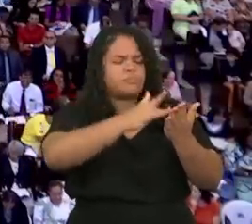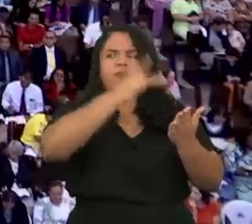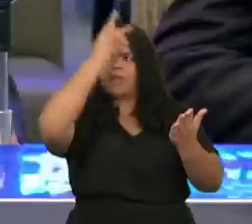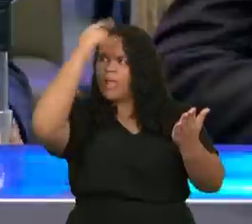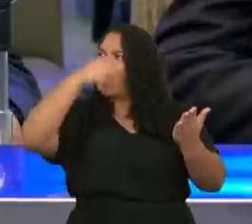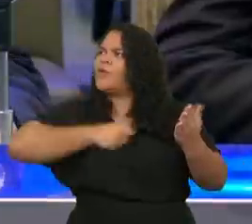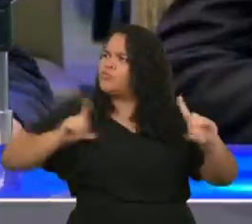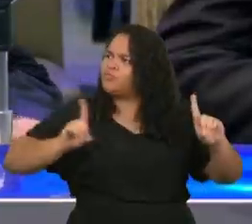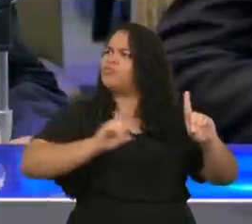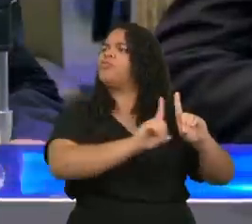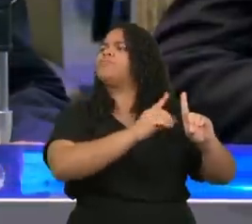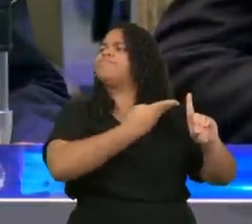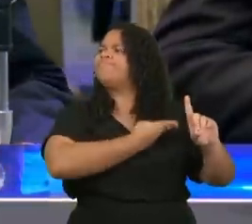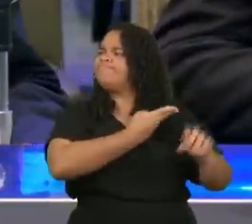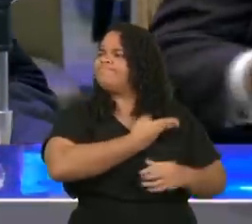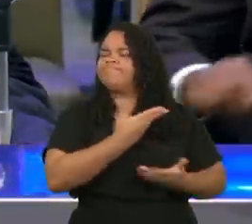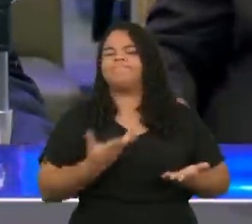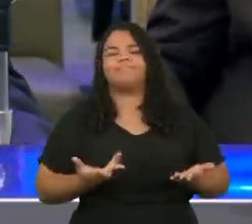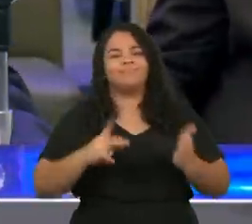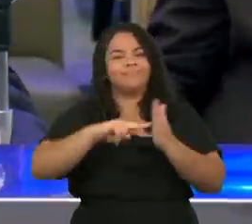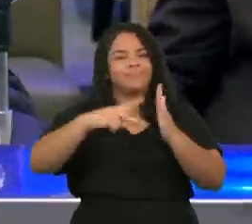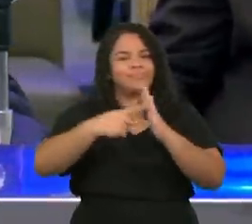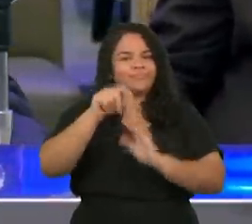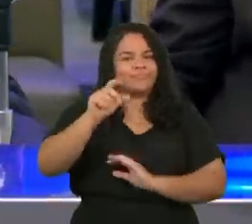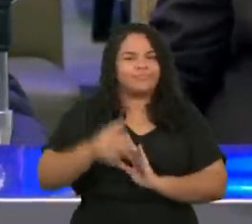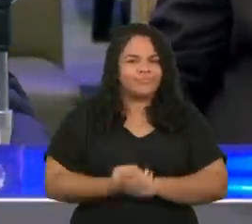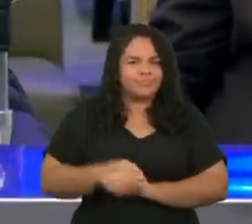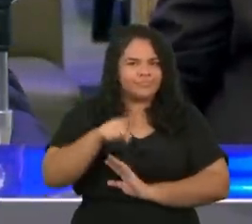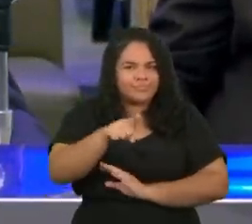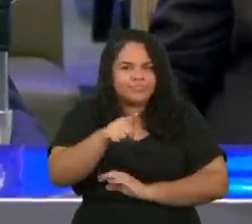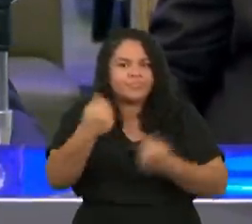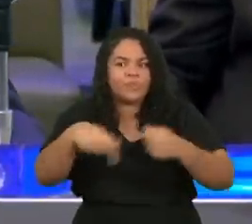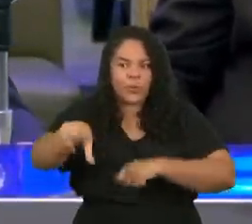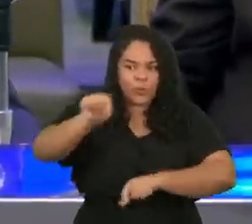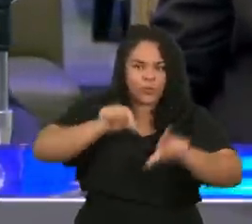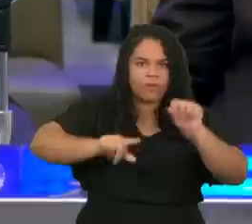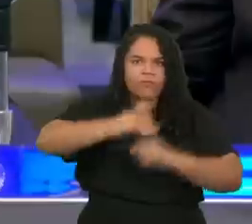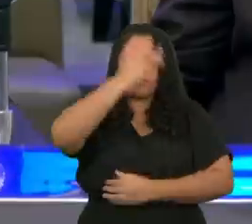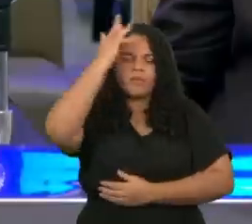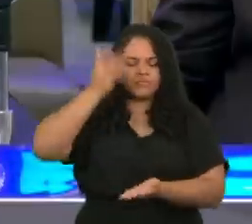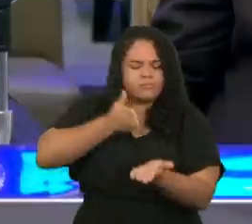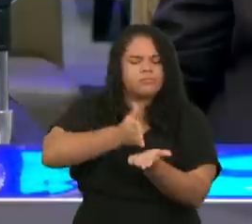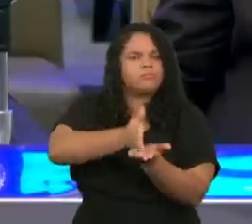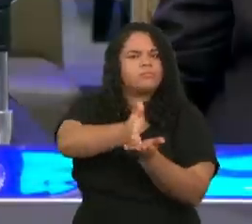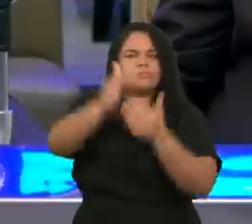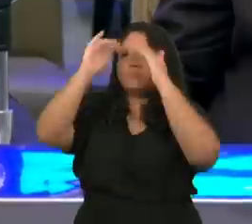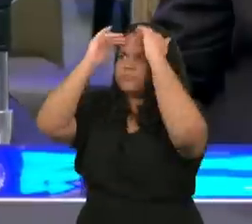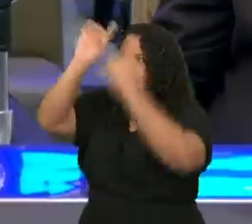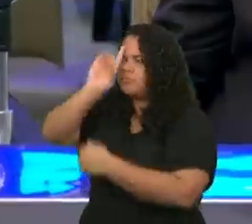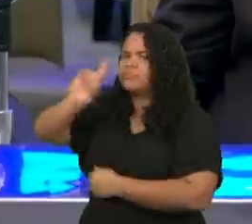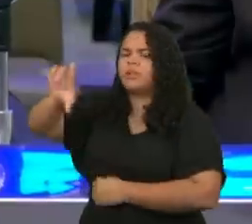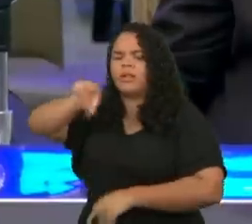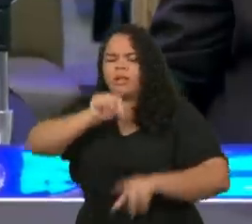é para ser amigo meu tem que guardar os preceitos do Senhor